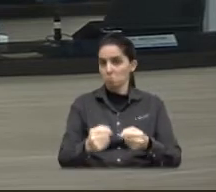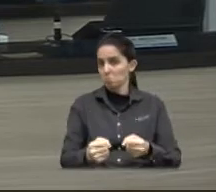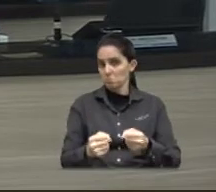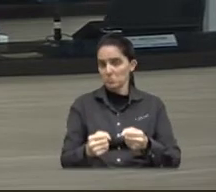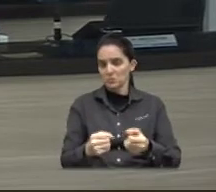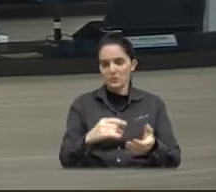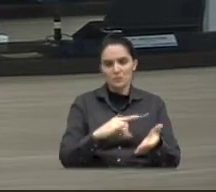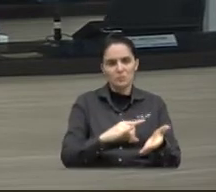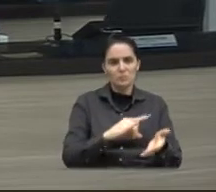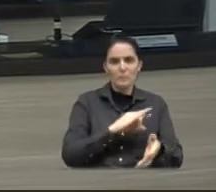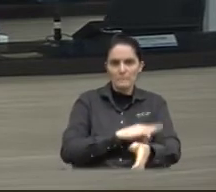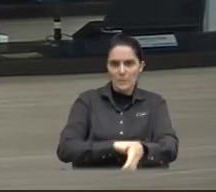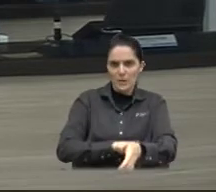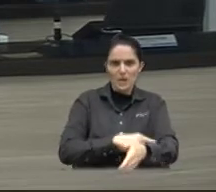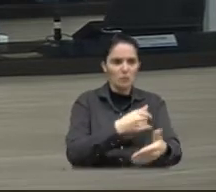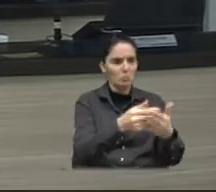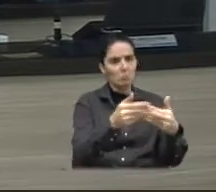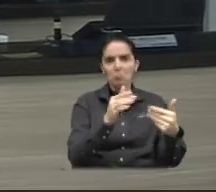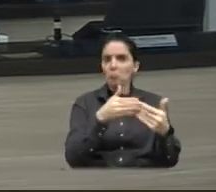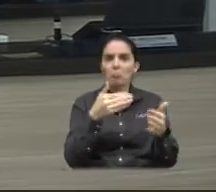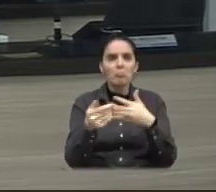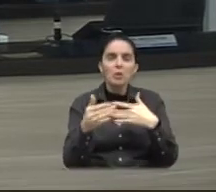o banheiro